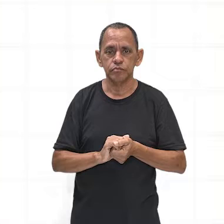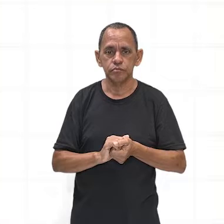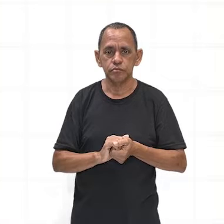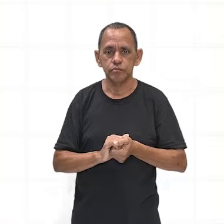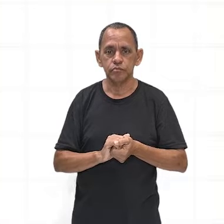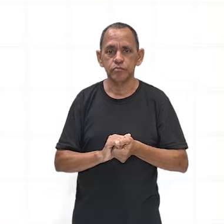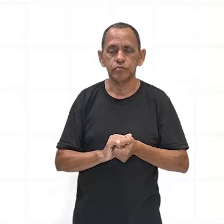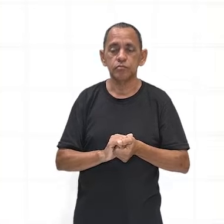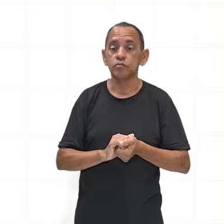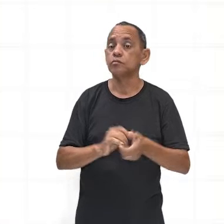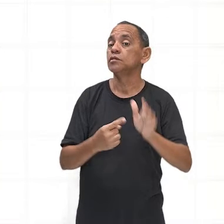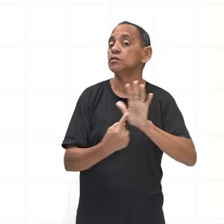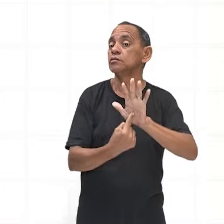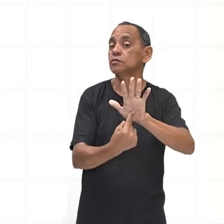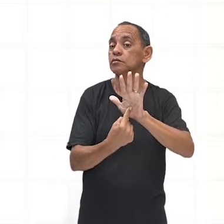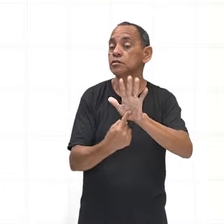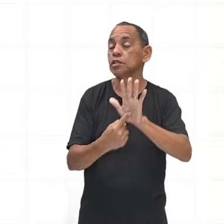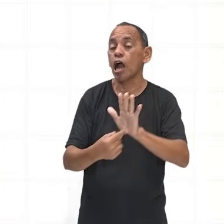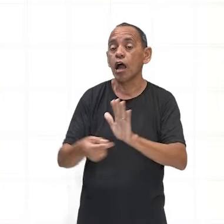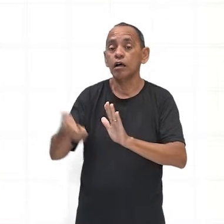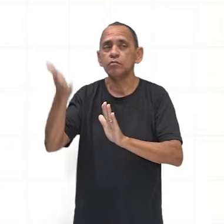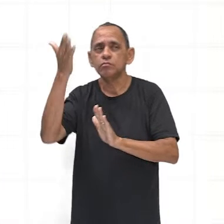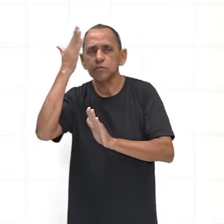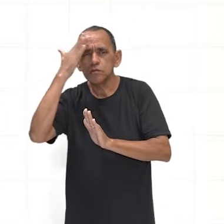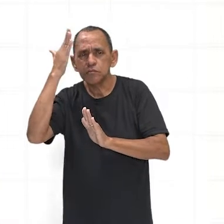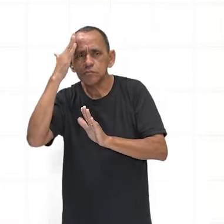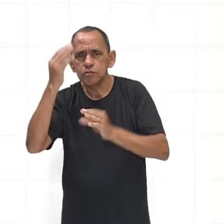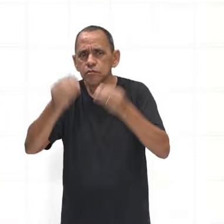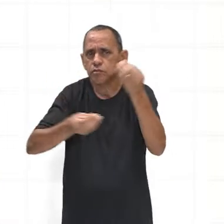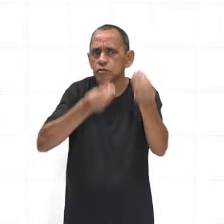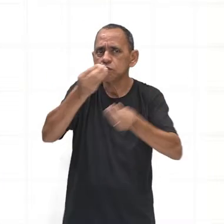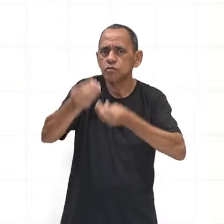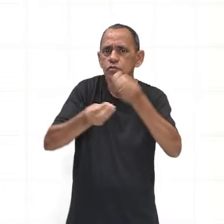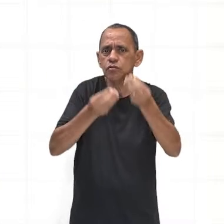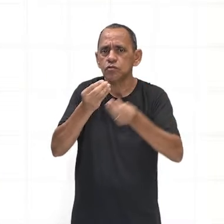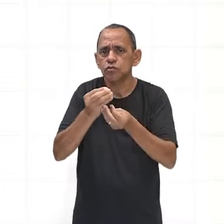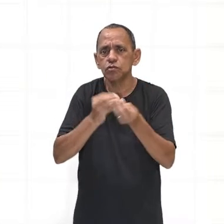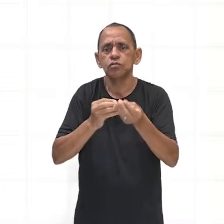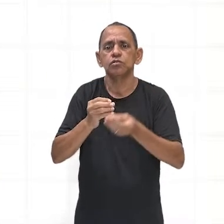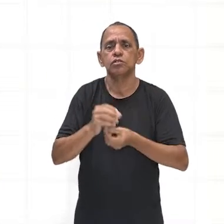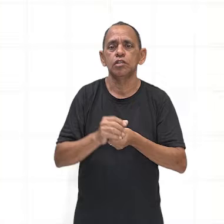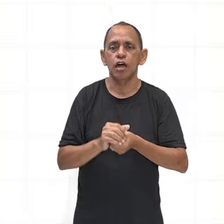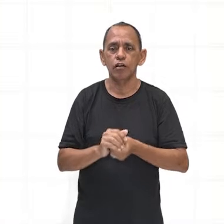sua profunda compreensão da astronomia e o seu desejo de